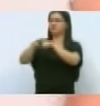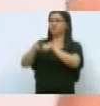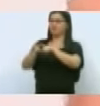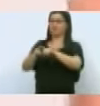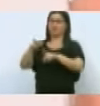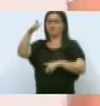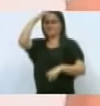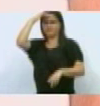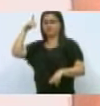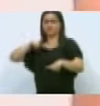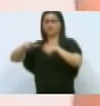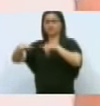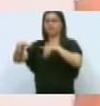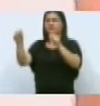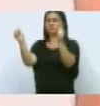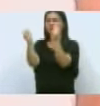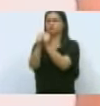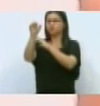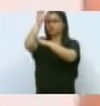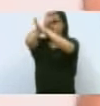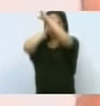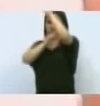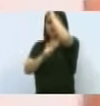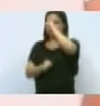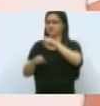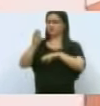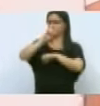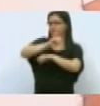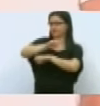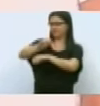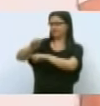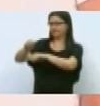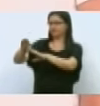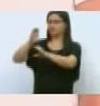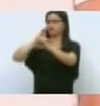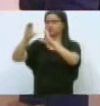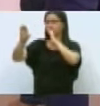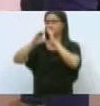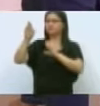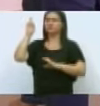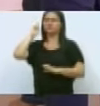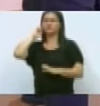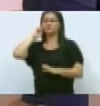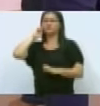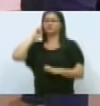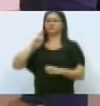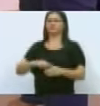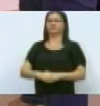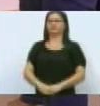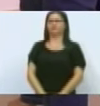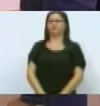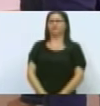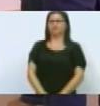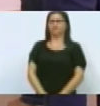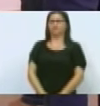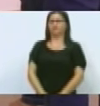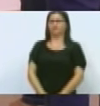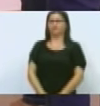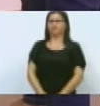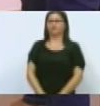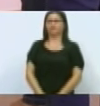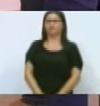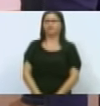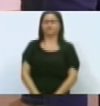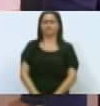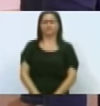acabaram aprendendo a linguagem de Libras também para conseguir se comunicar melhor com esses funcionários. Eu comecei a trabalhar aqui